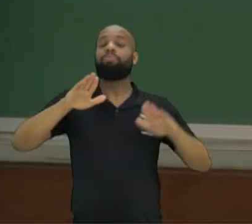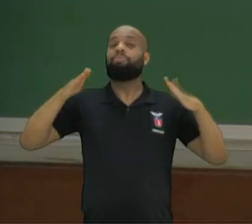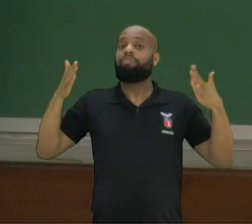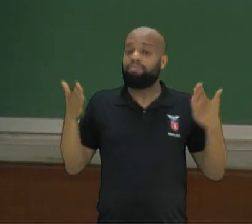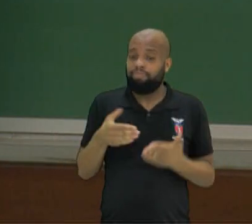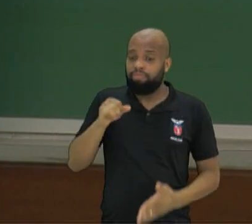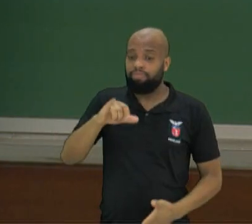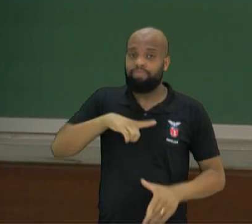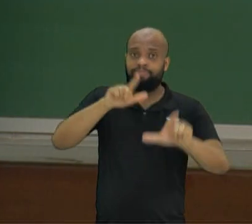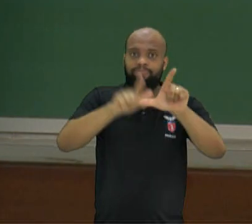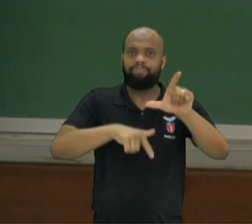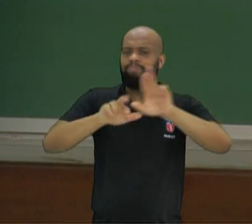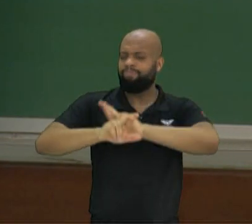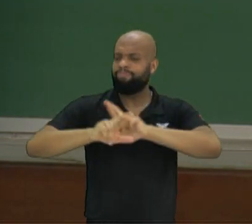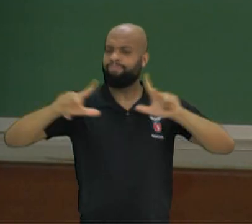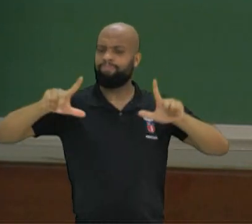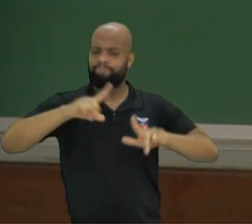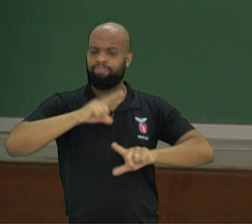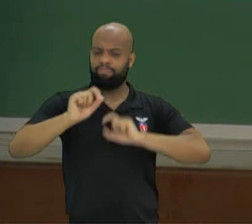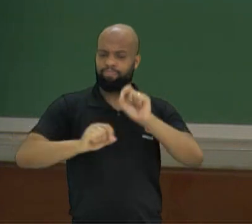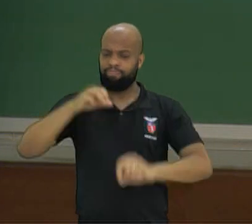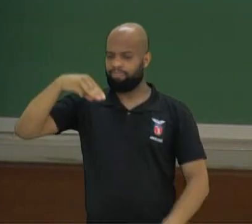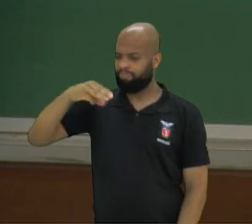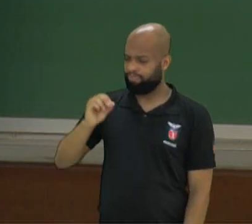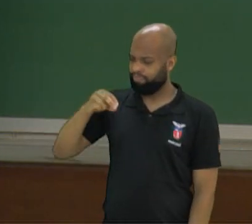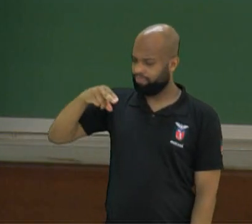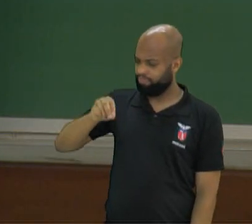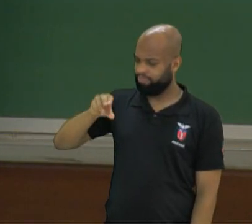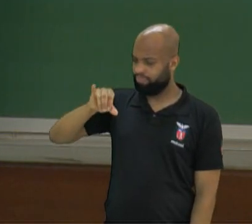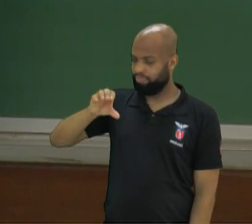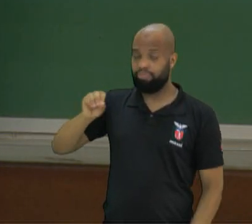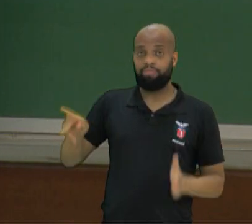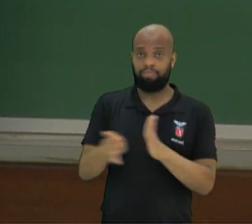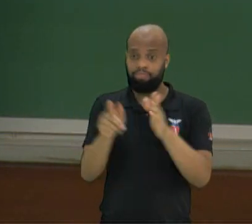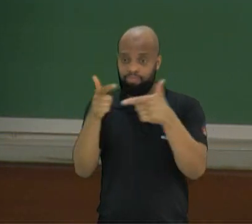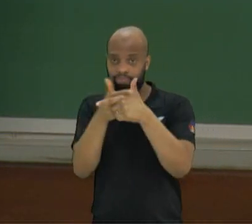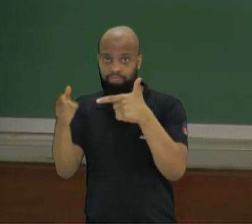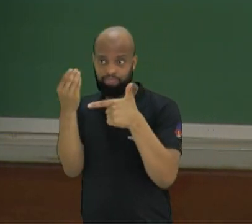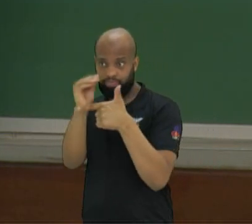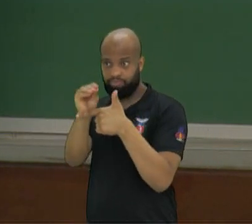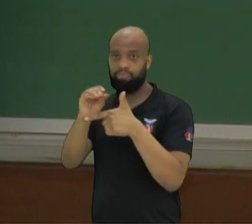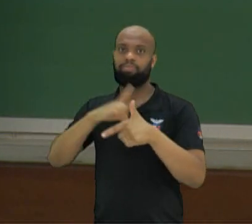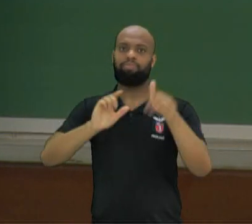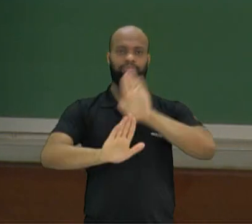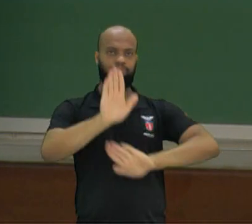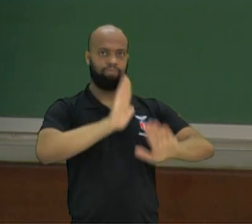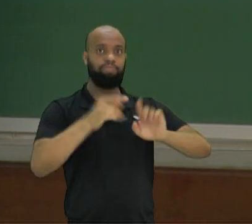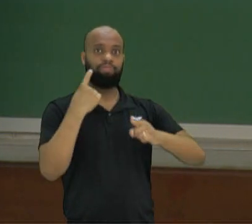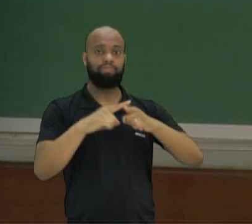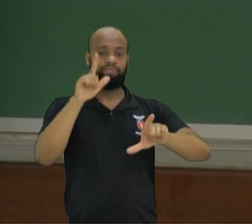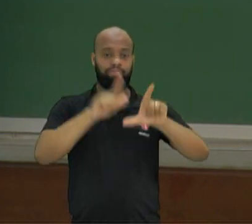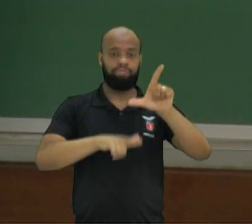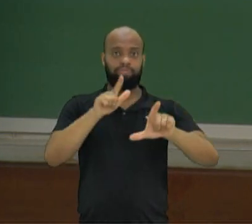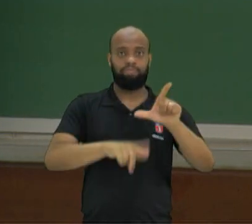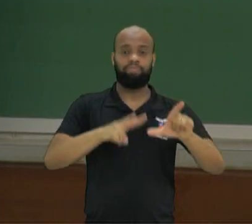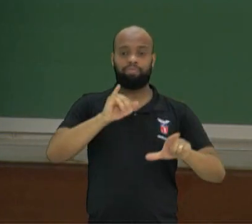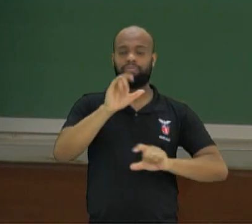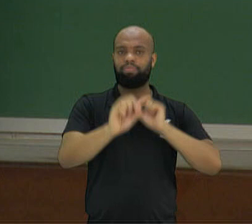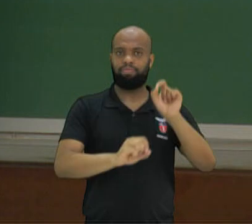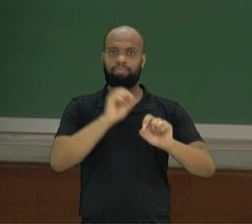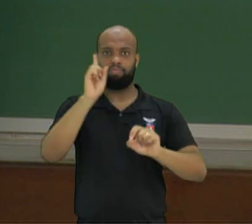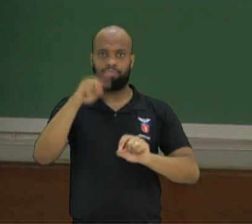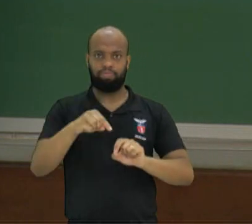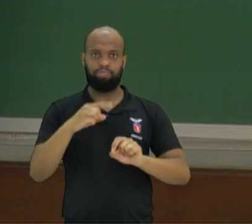letra diferente estiver no monômio divisor, aí precisa tomar um pouco de cuidado. Essa letra vai virar